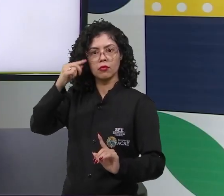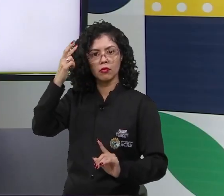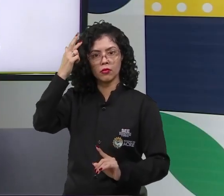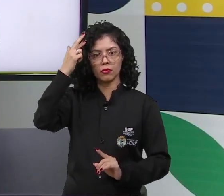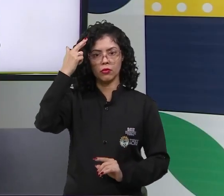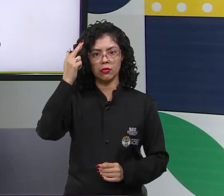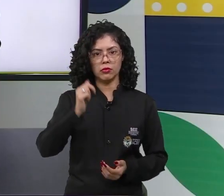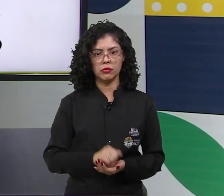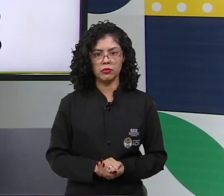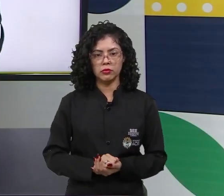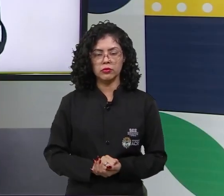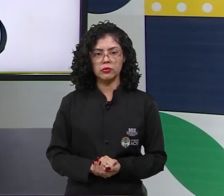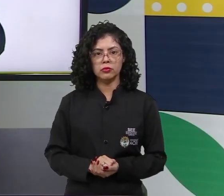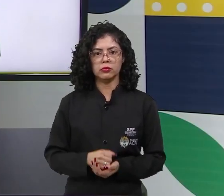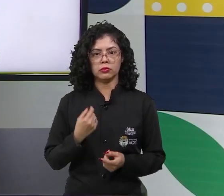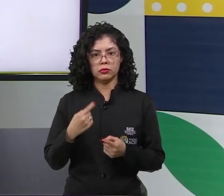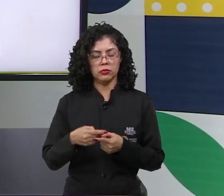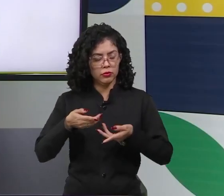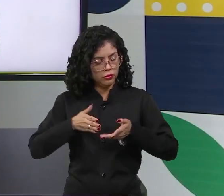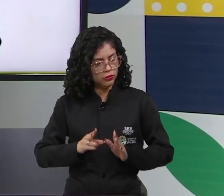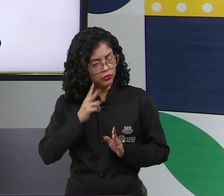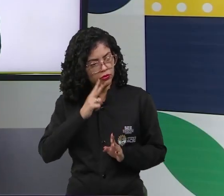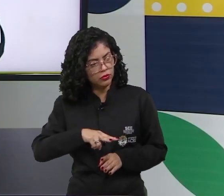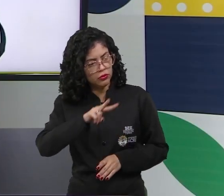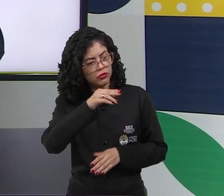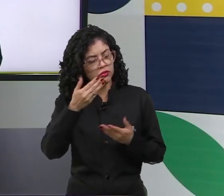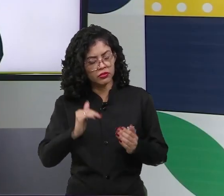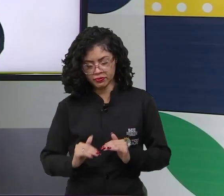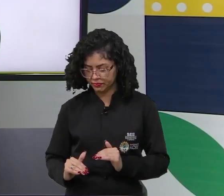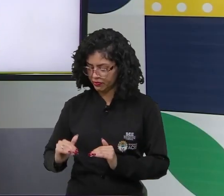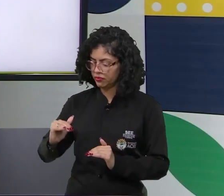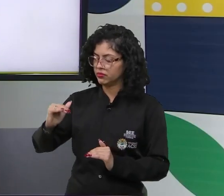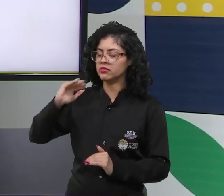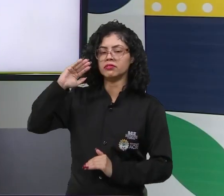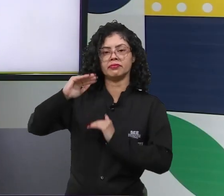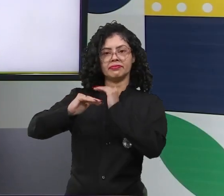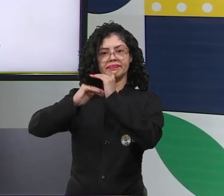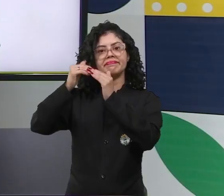normal. Porque ela já nascia vendo aquilo, ela crescia